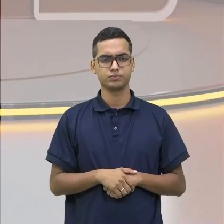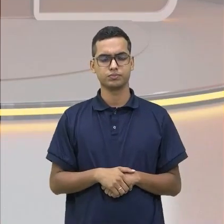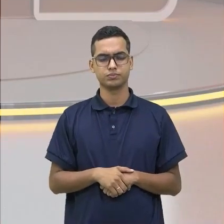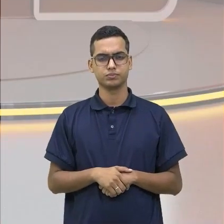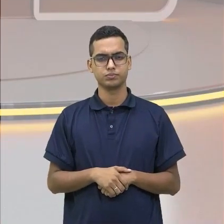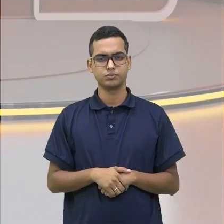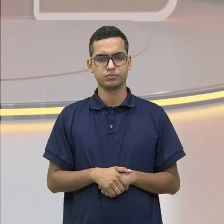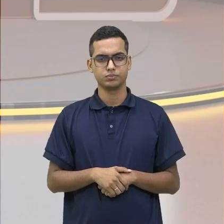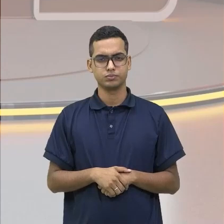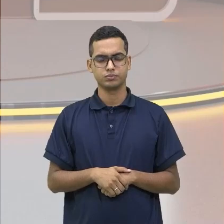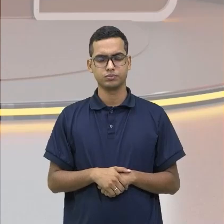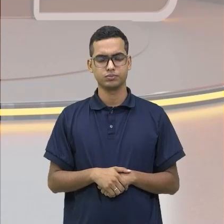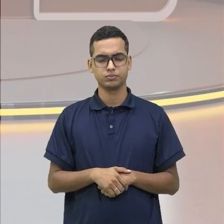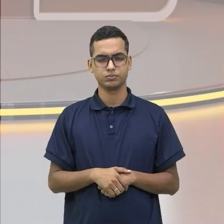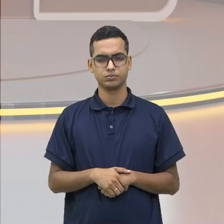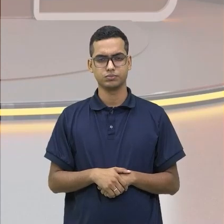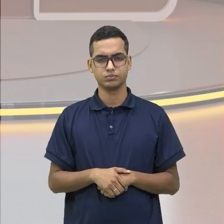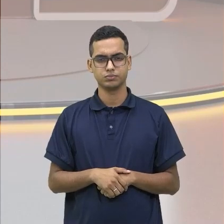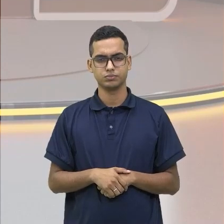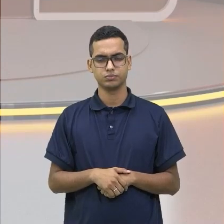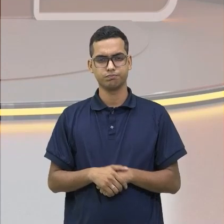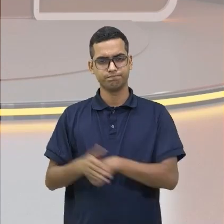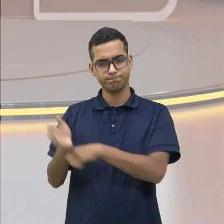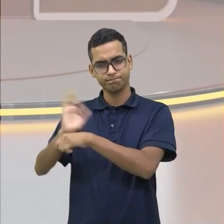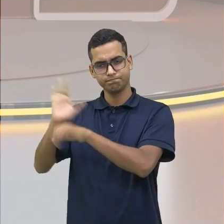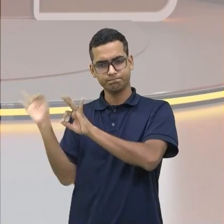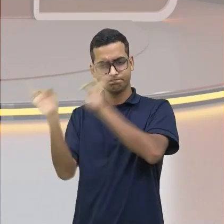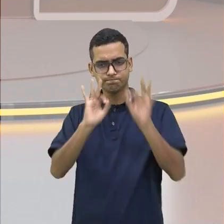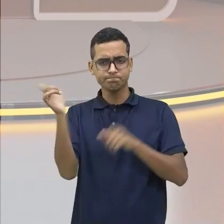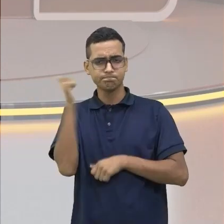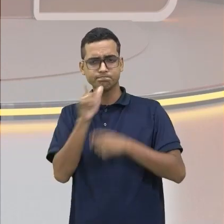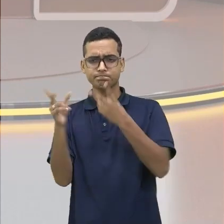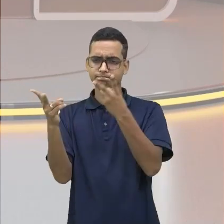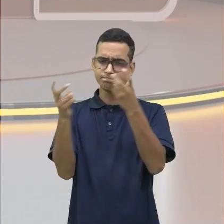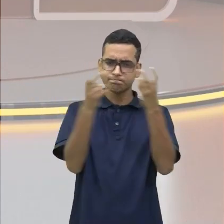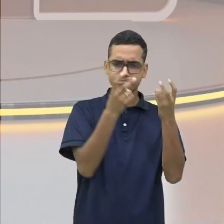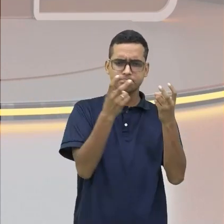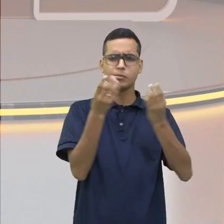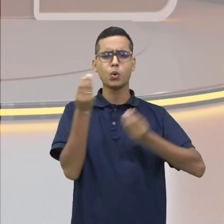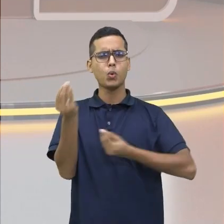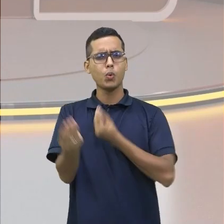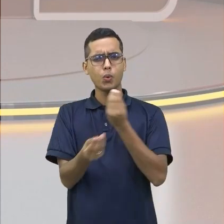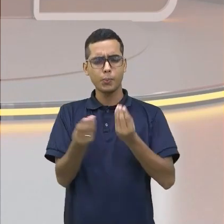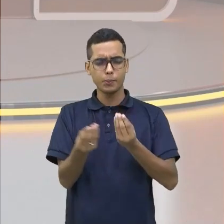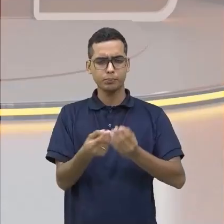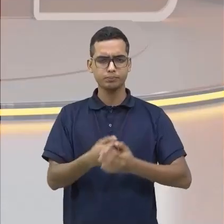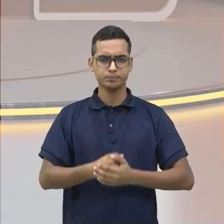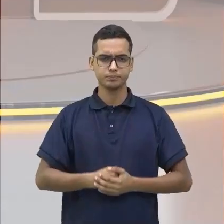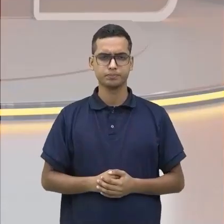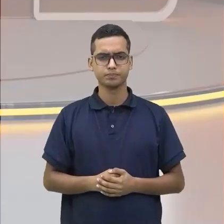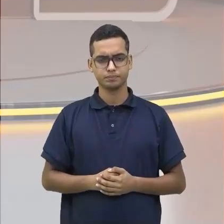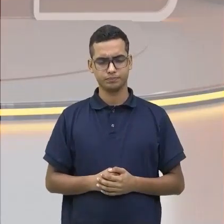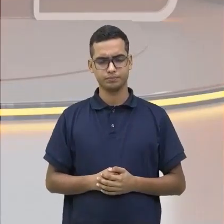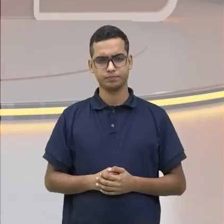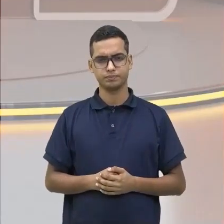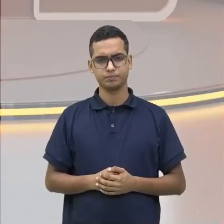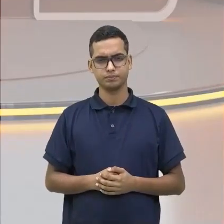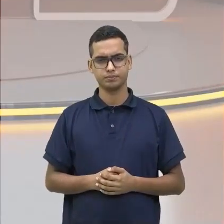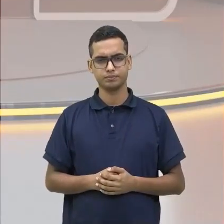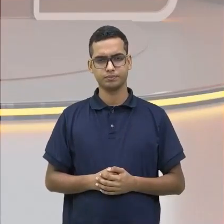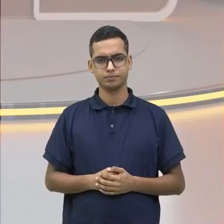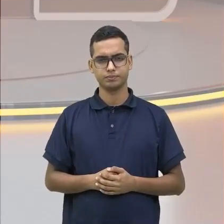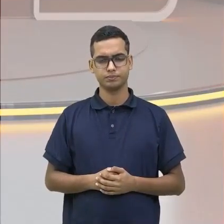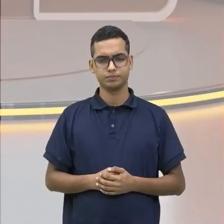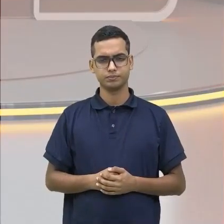Então, gente, a partir desta animação, a gente pode observar que como é que vai chegar até